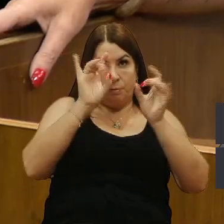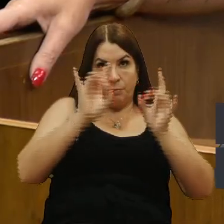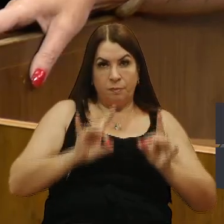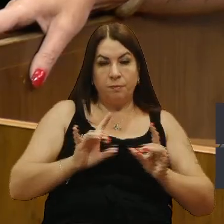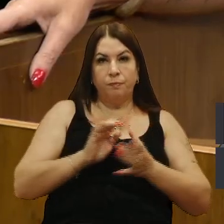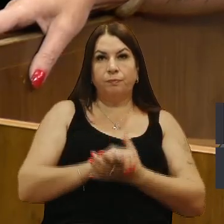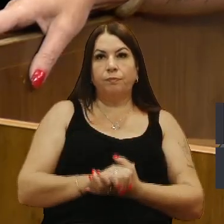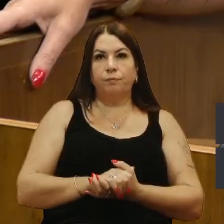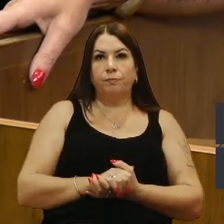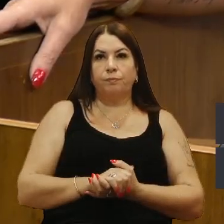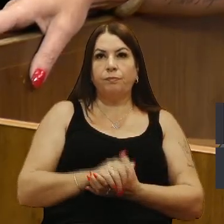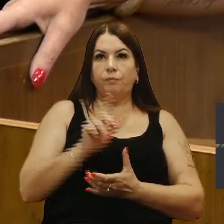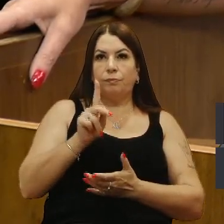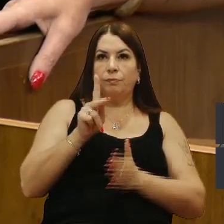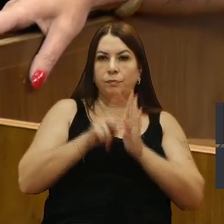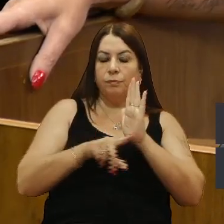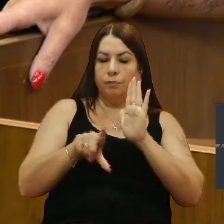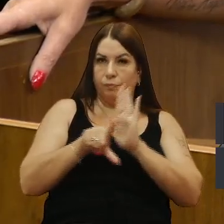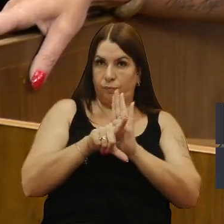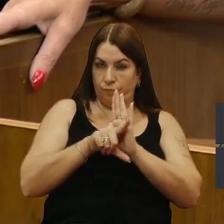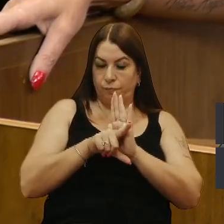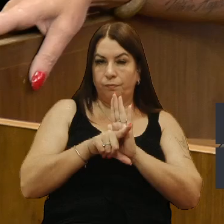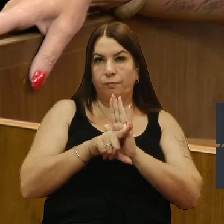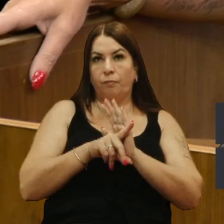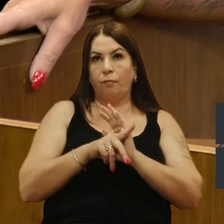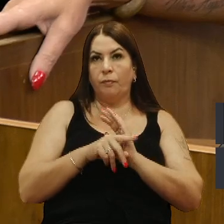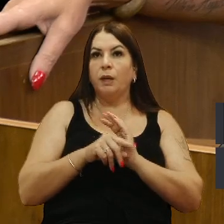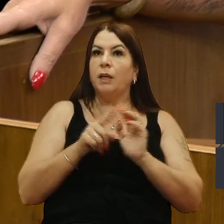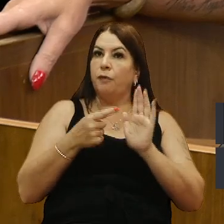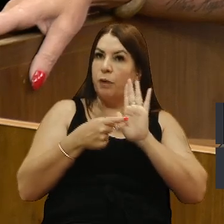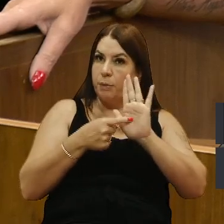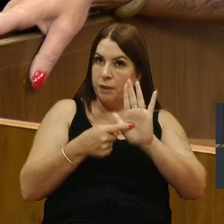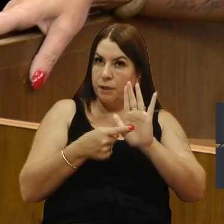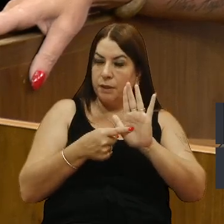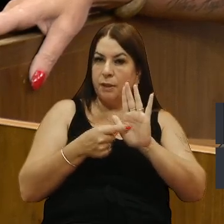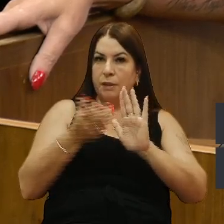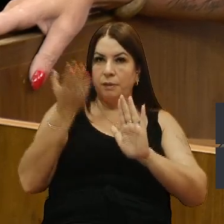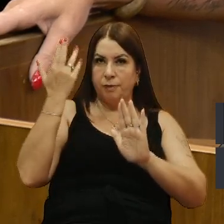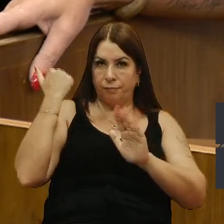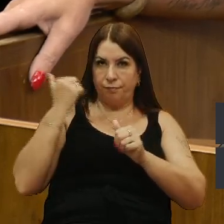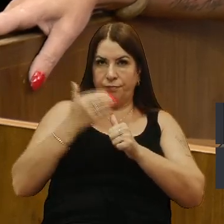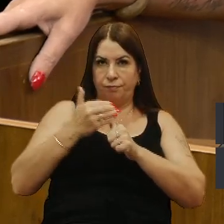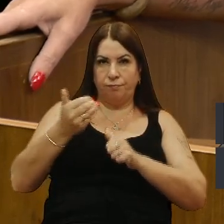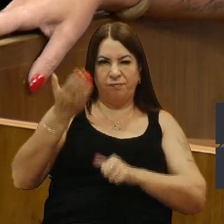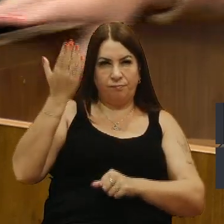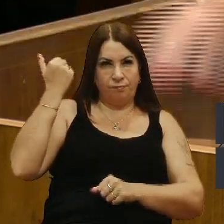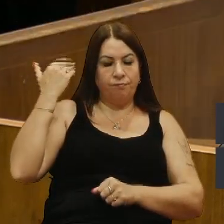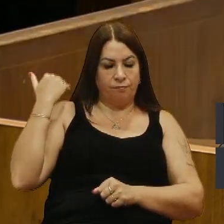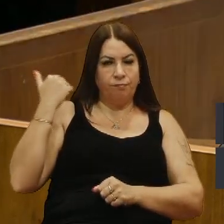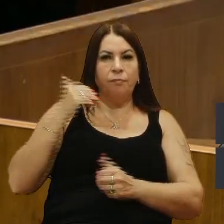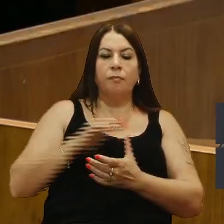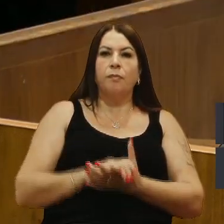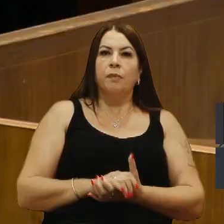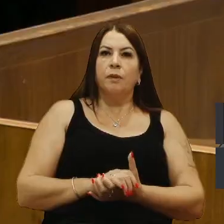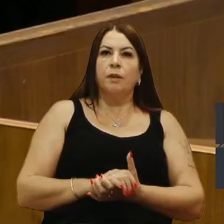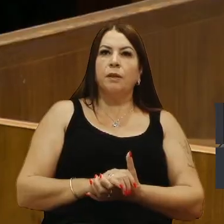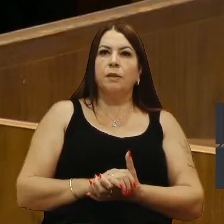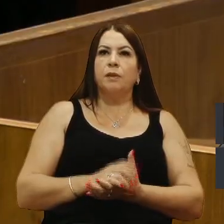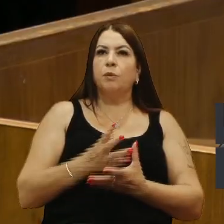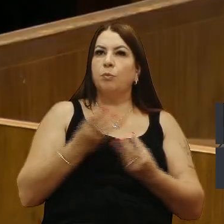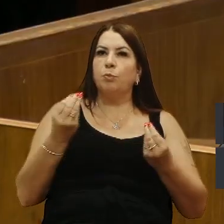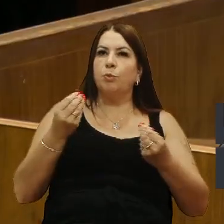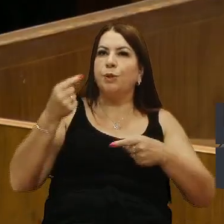especial. Este projeto de lei, ele ainda foi apresentado na legislatura passada e ele teve